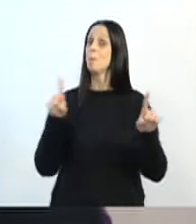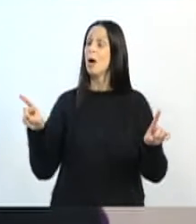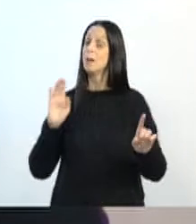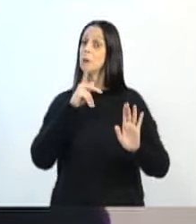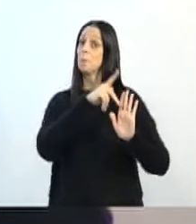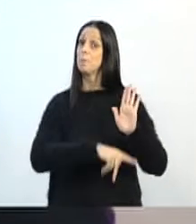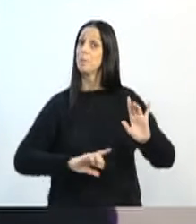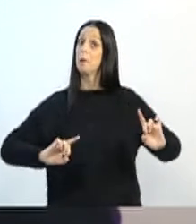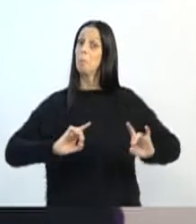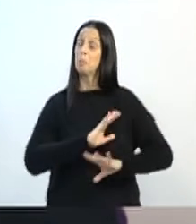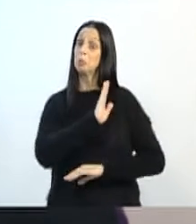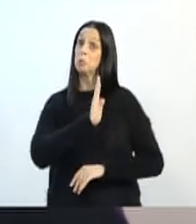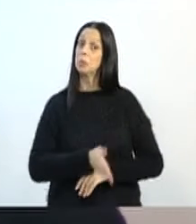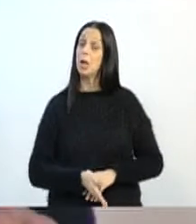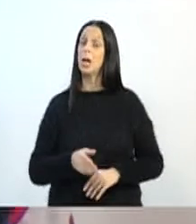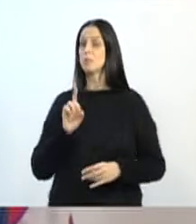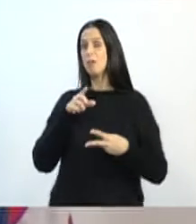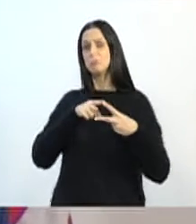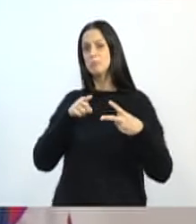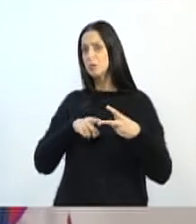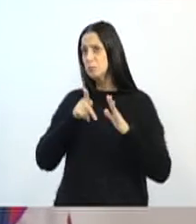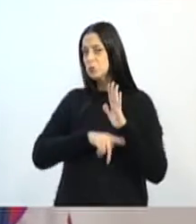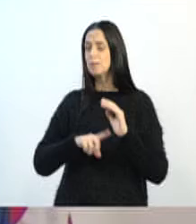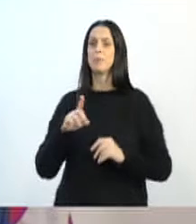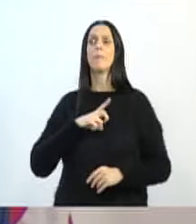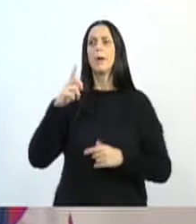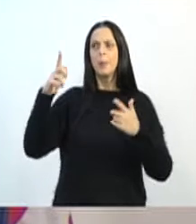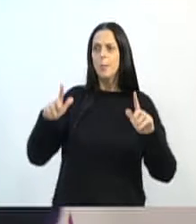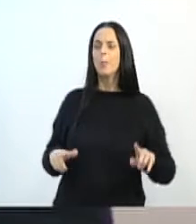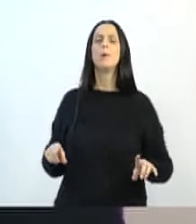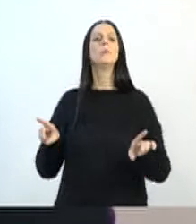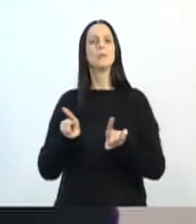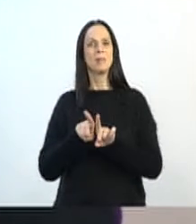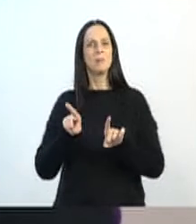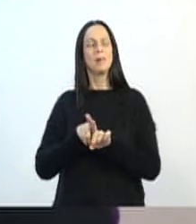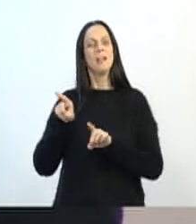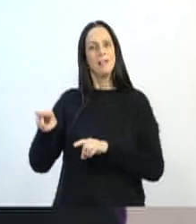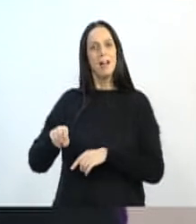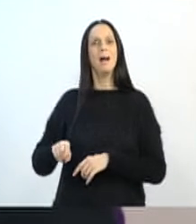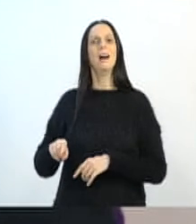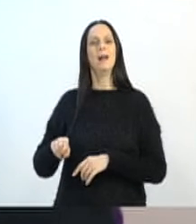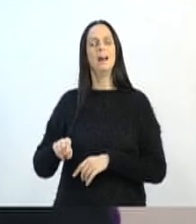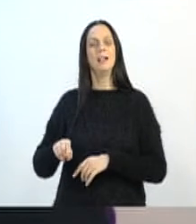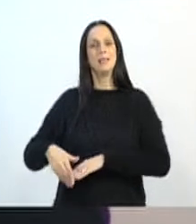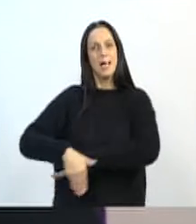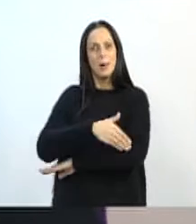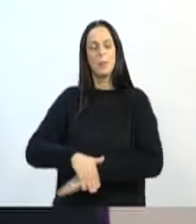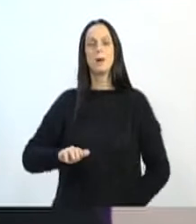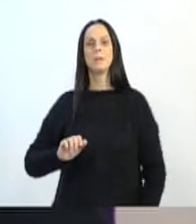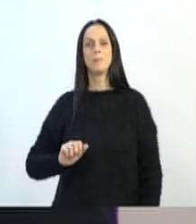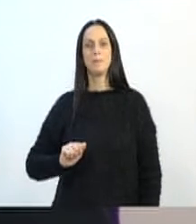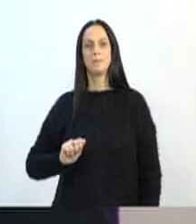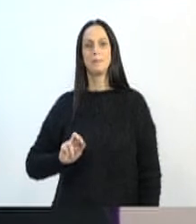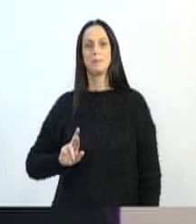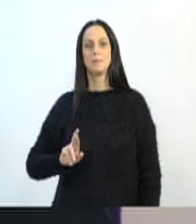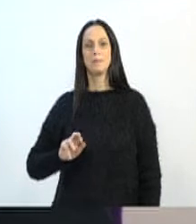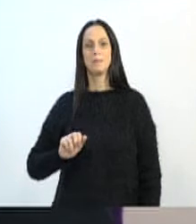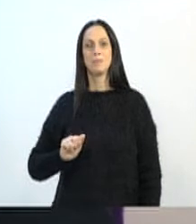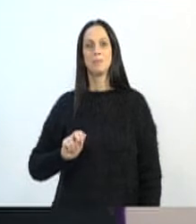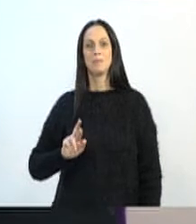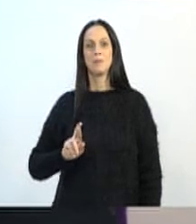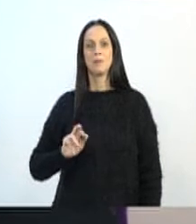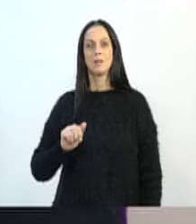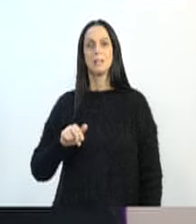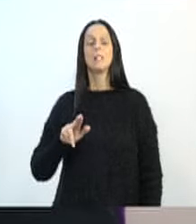só esses dois projetos, mais alguns lá no Araranguá, Terço Salto e diversas demandas em Blumenau, é para